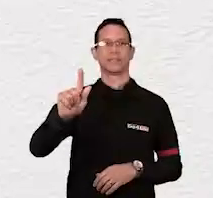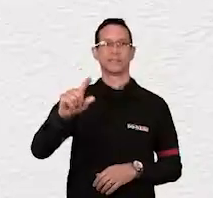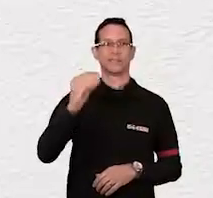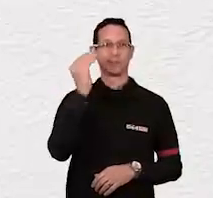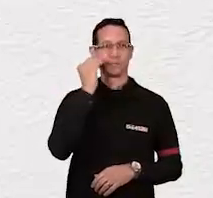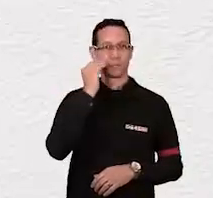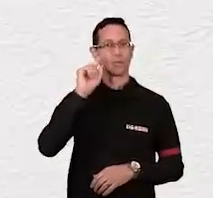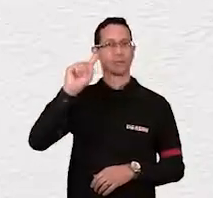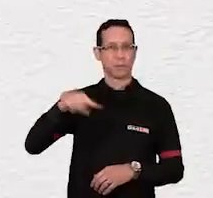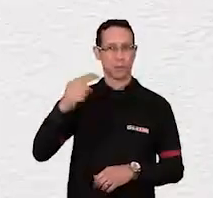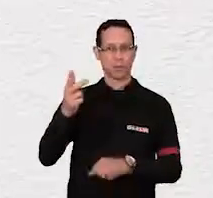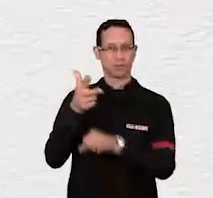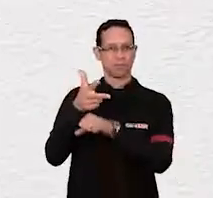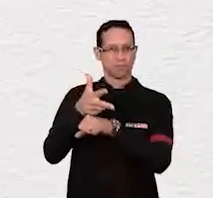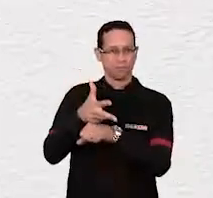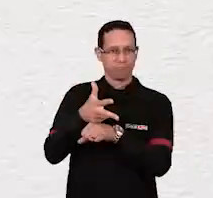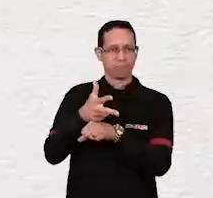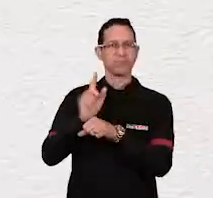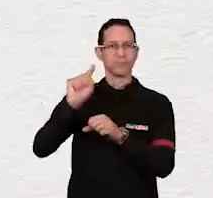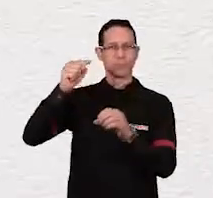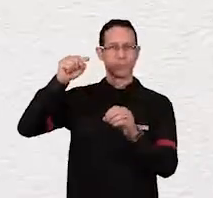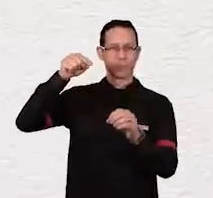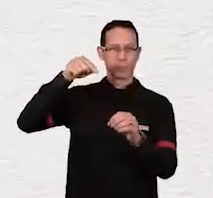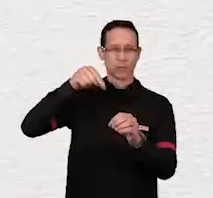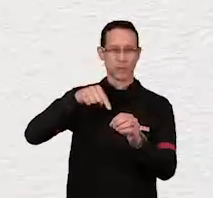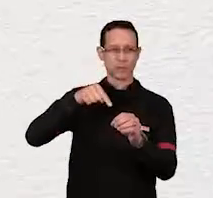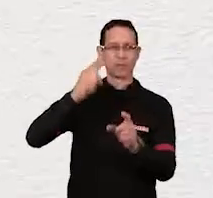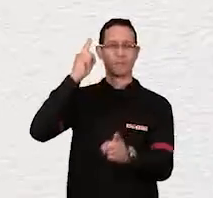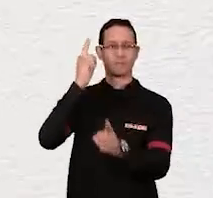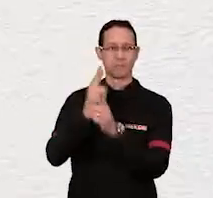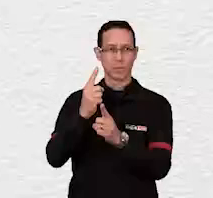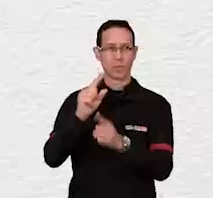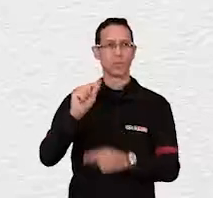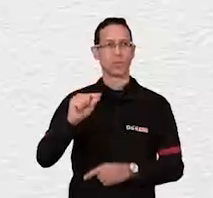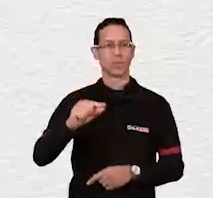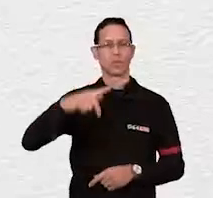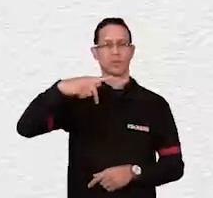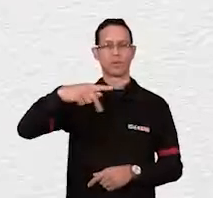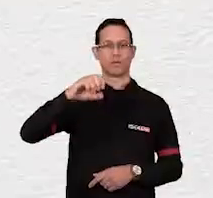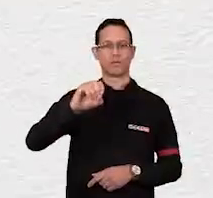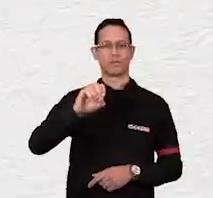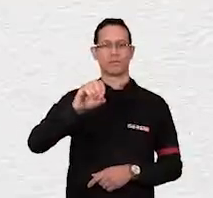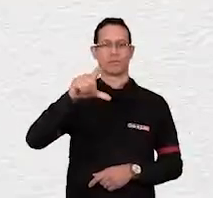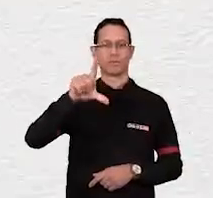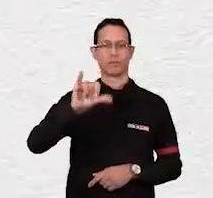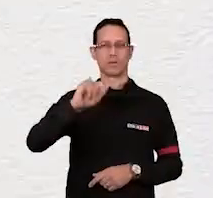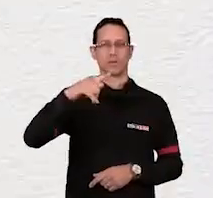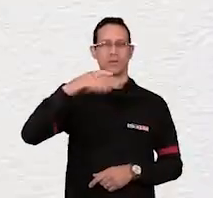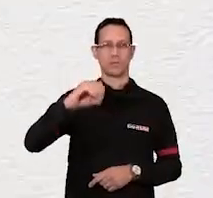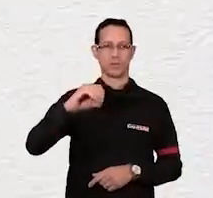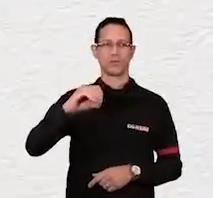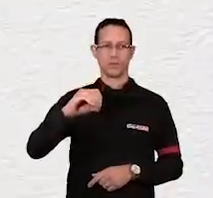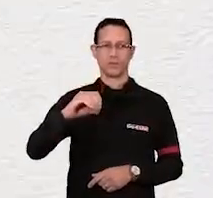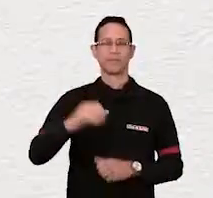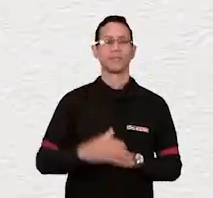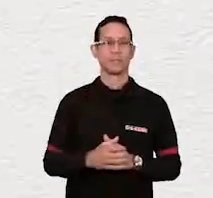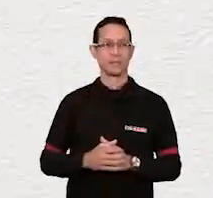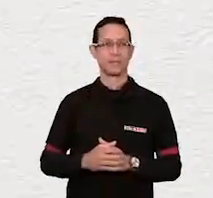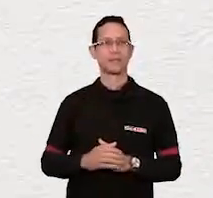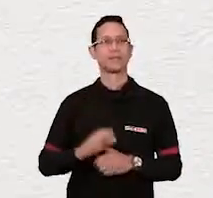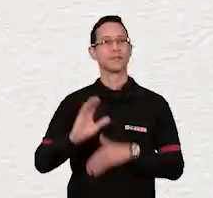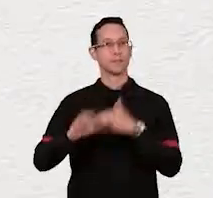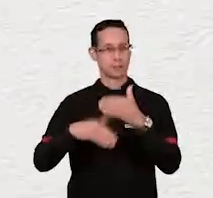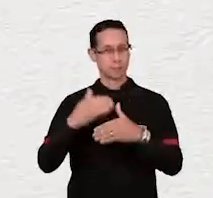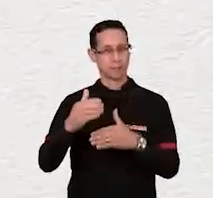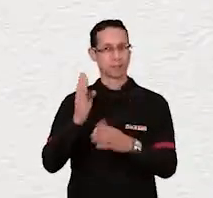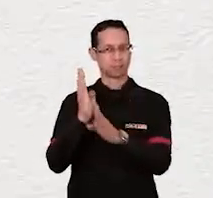otoendoscopia depois. E para minha felicidade, eu deparei com um pólipo. Não só um pólipo, como depois um